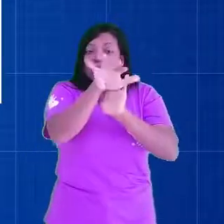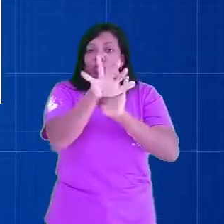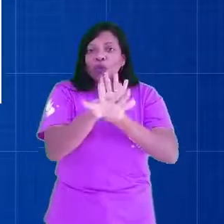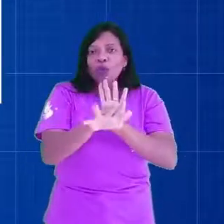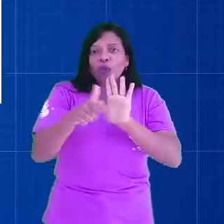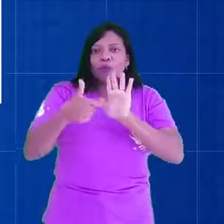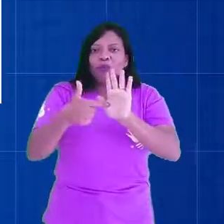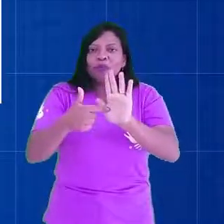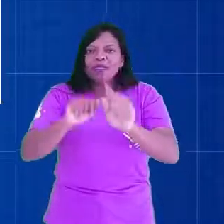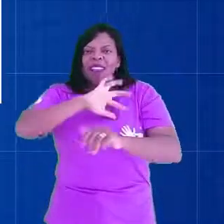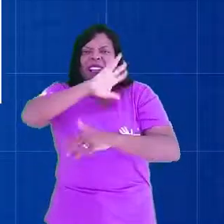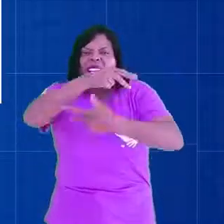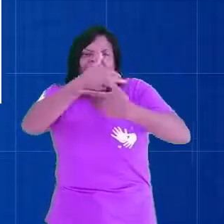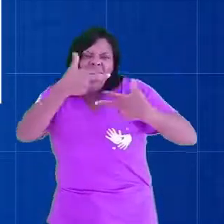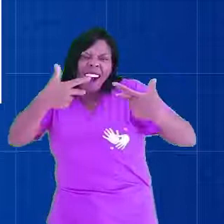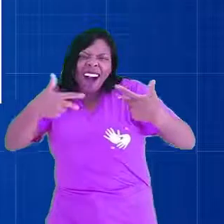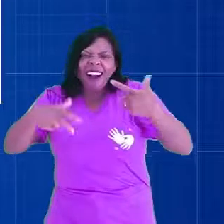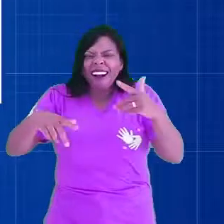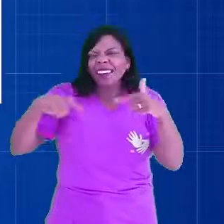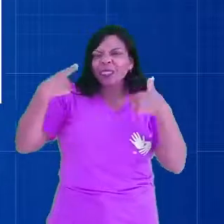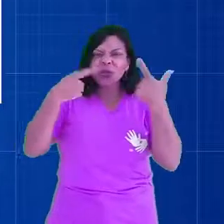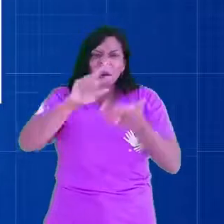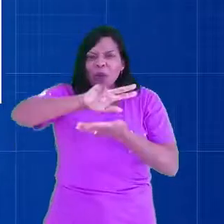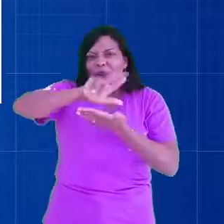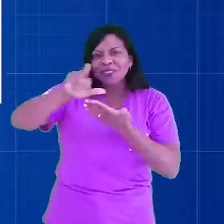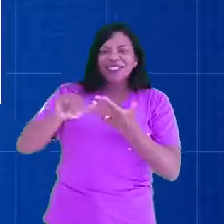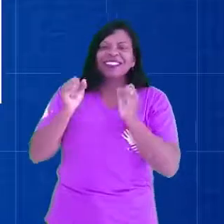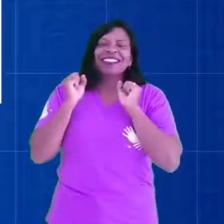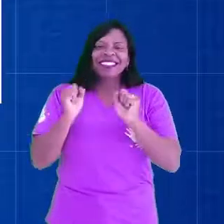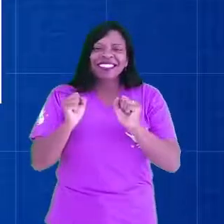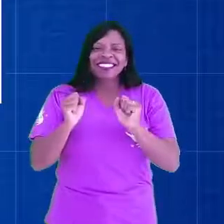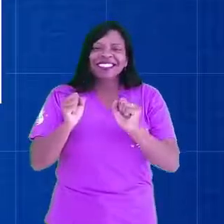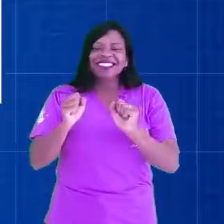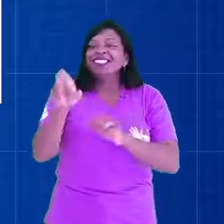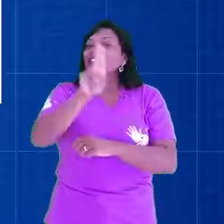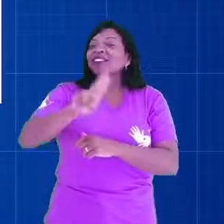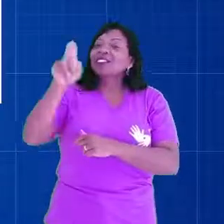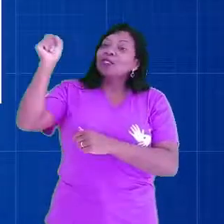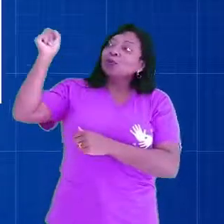bichos malucos com a fonte de luz natural.